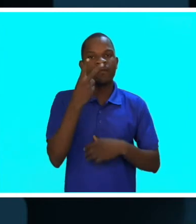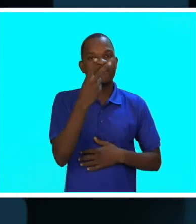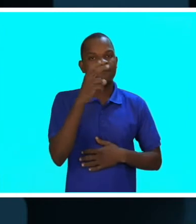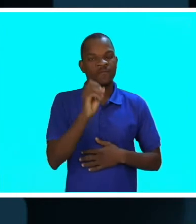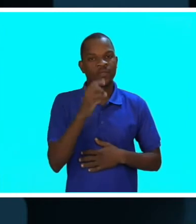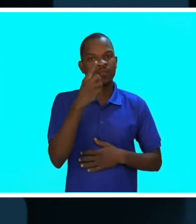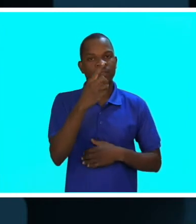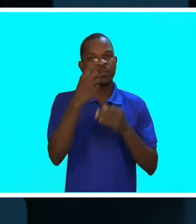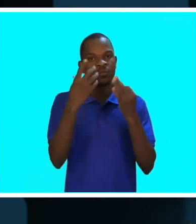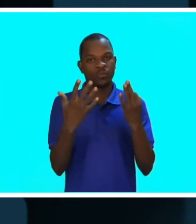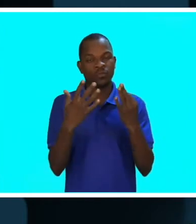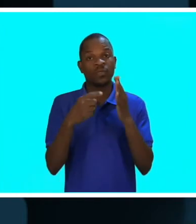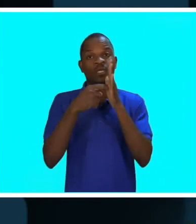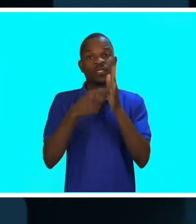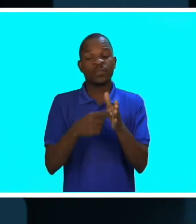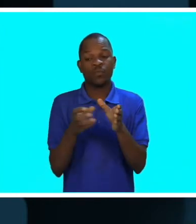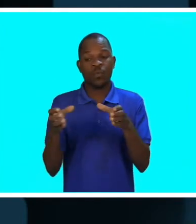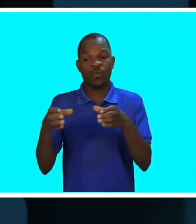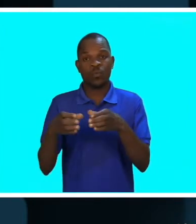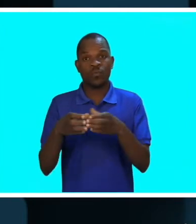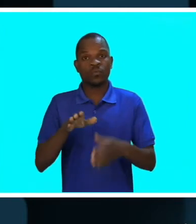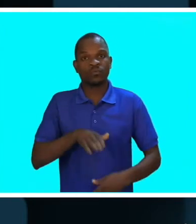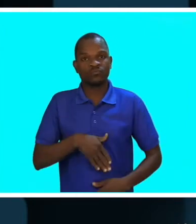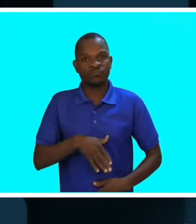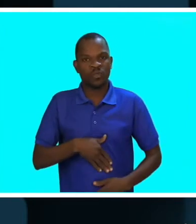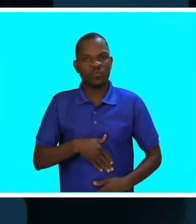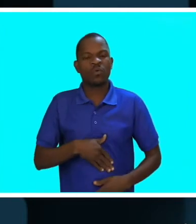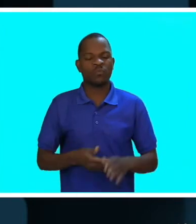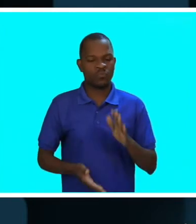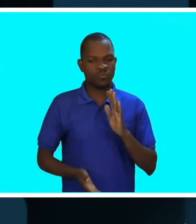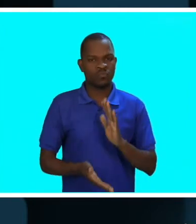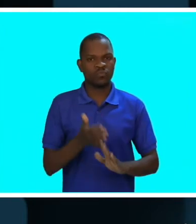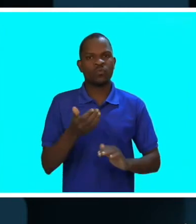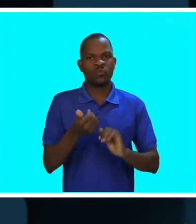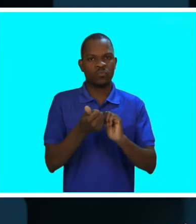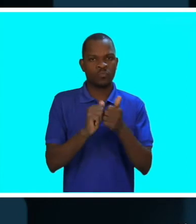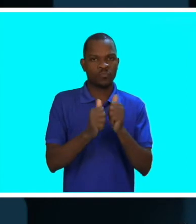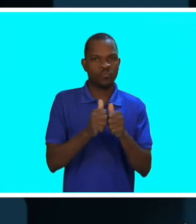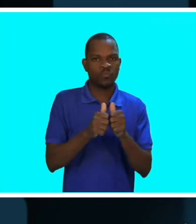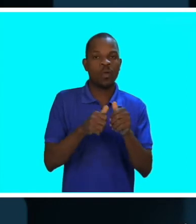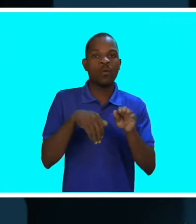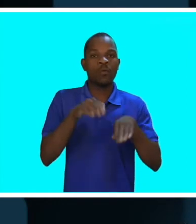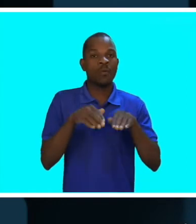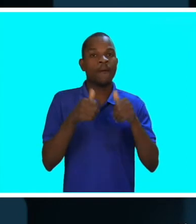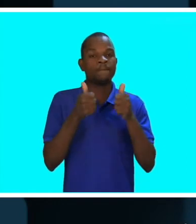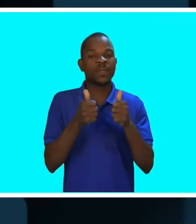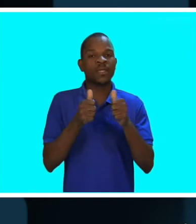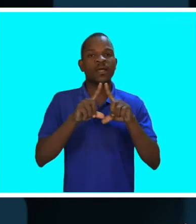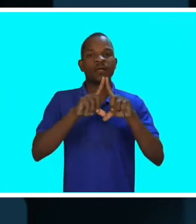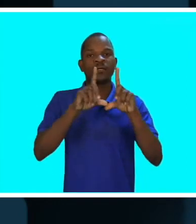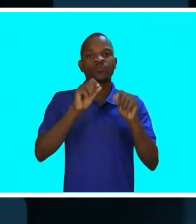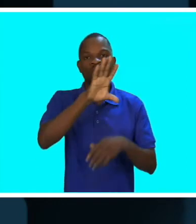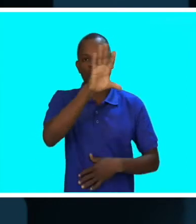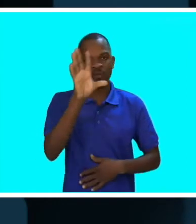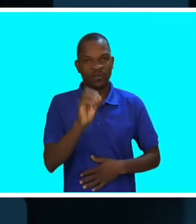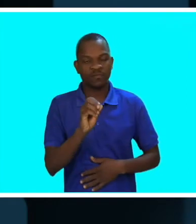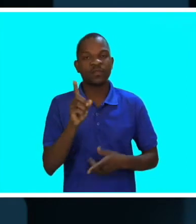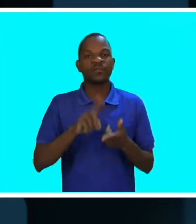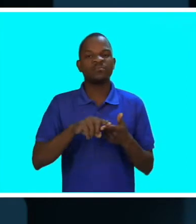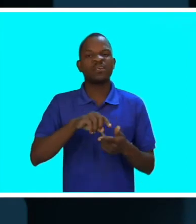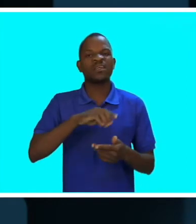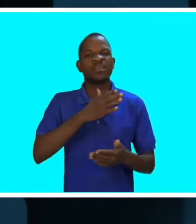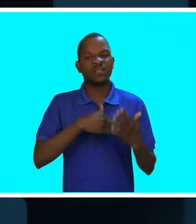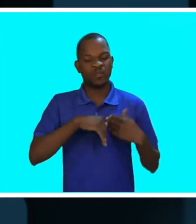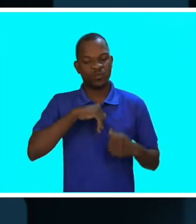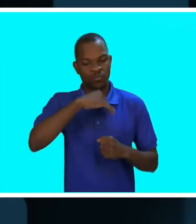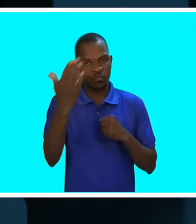A União Desportiva do Songo, por exemplo, além de boa prestação nas competições africanas, pretende